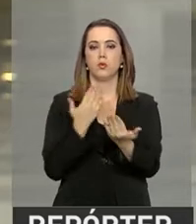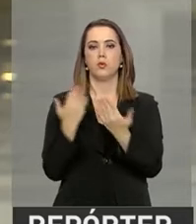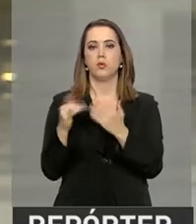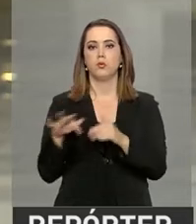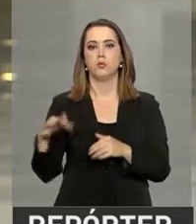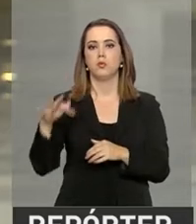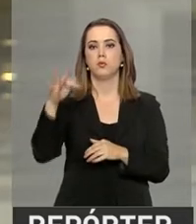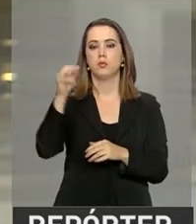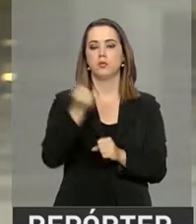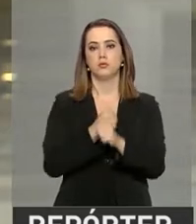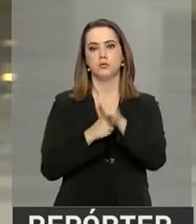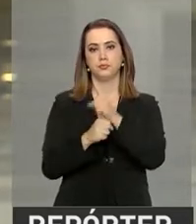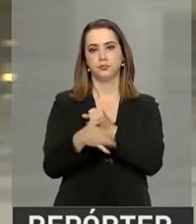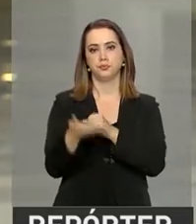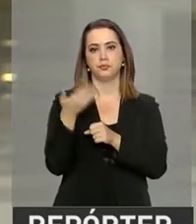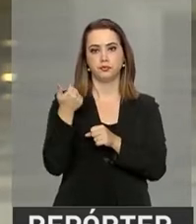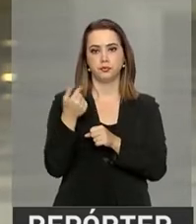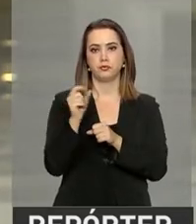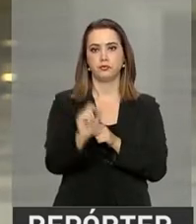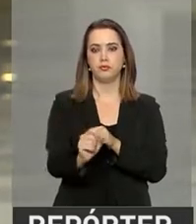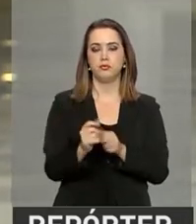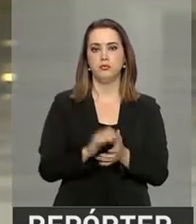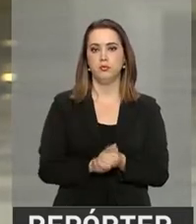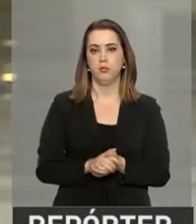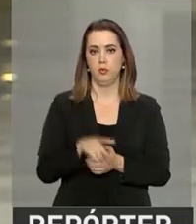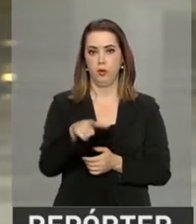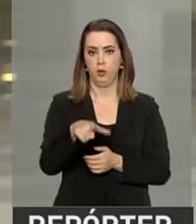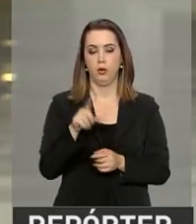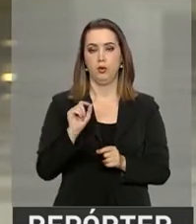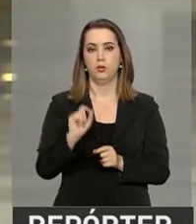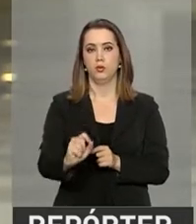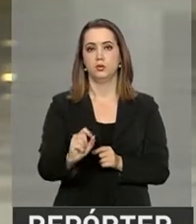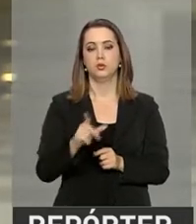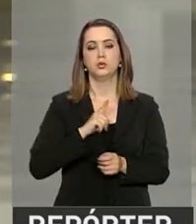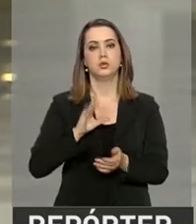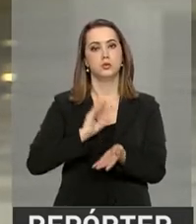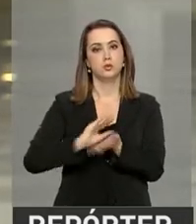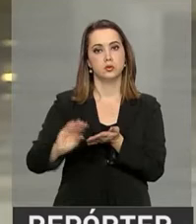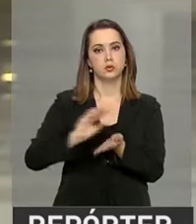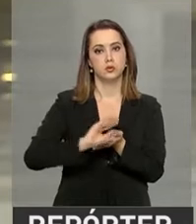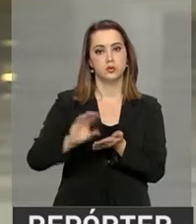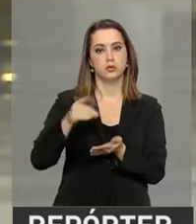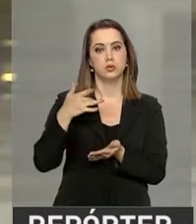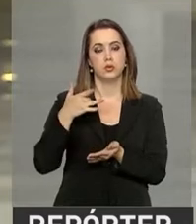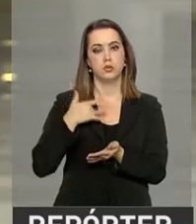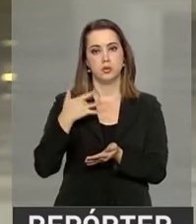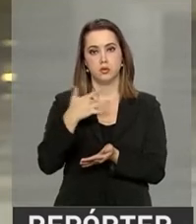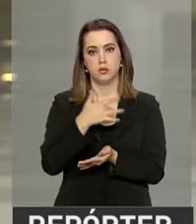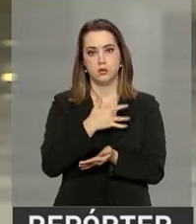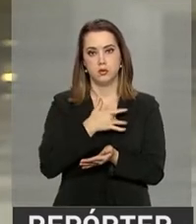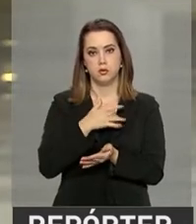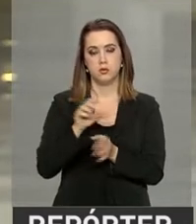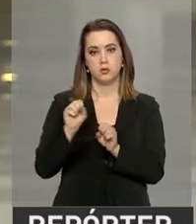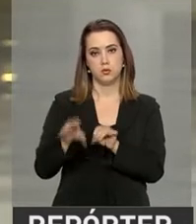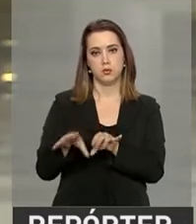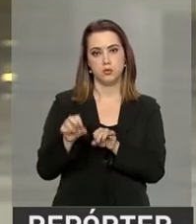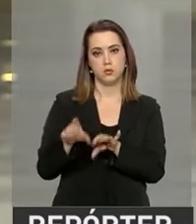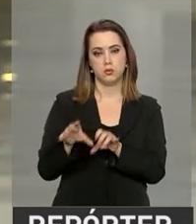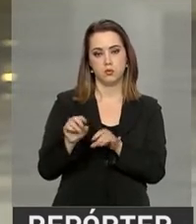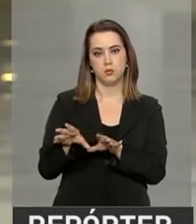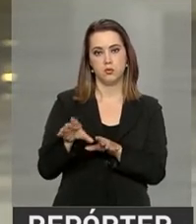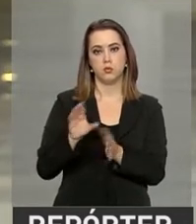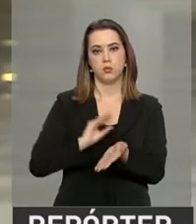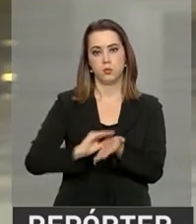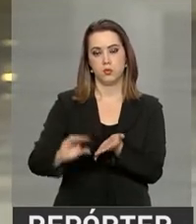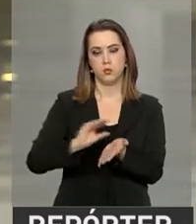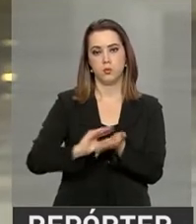do ano anterior como referência preservando os investimentos mínimos previstos na constituição em saúde e